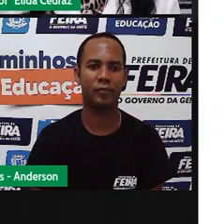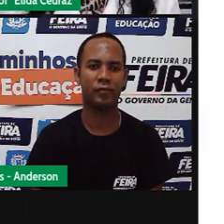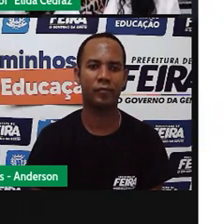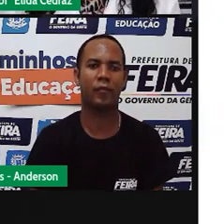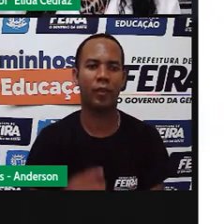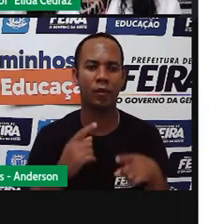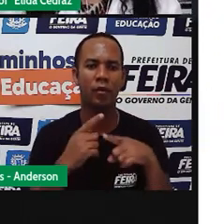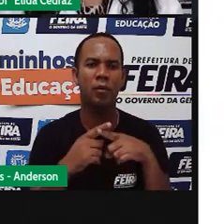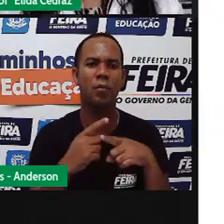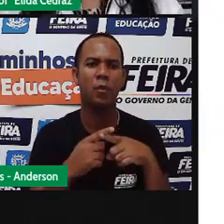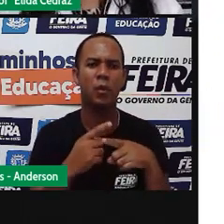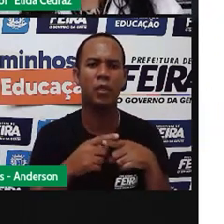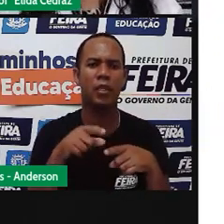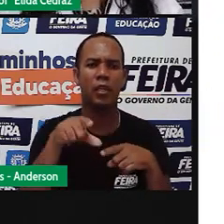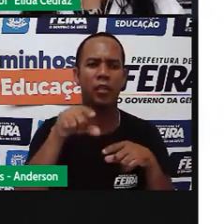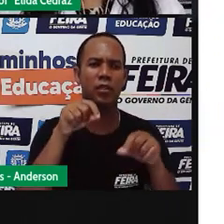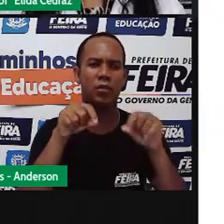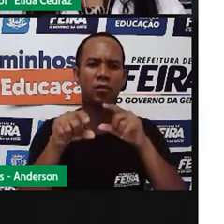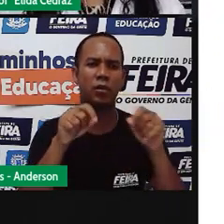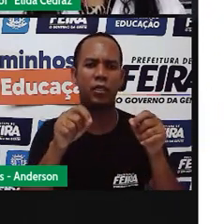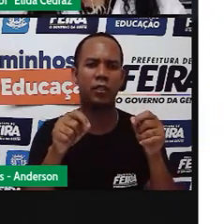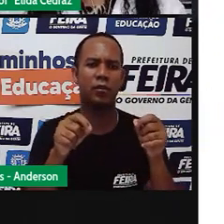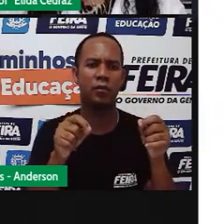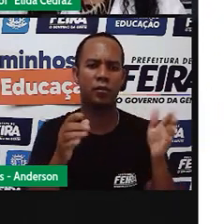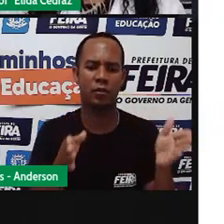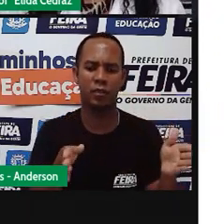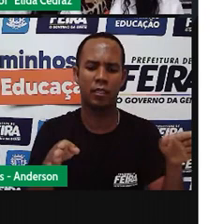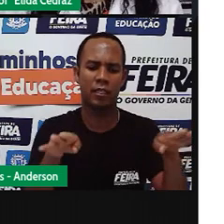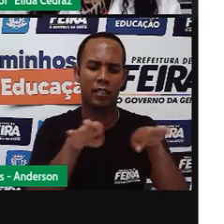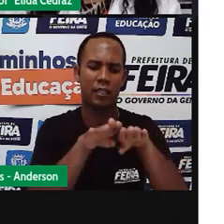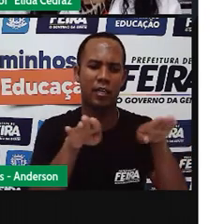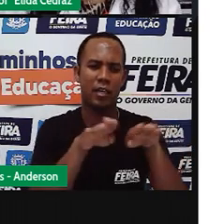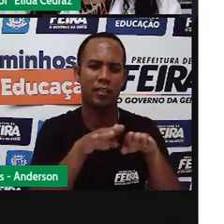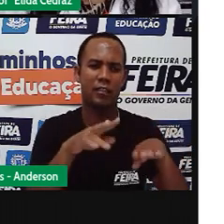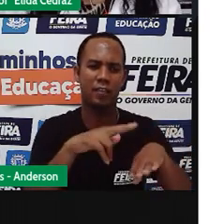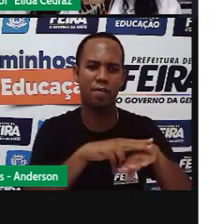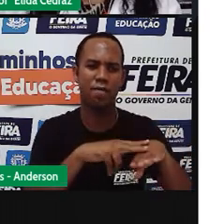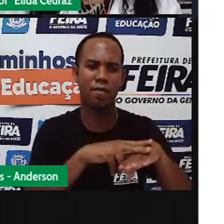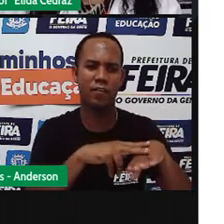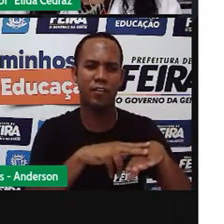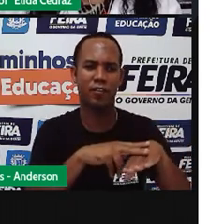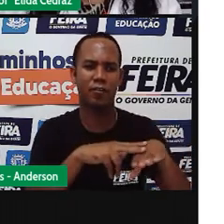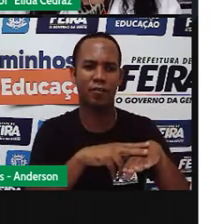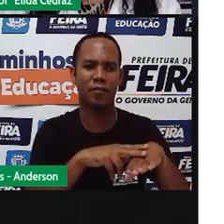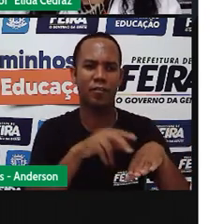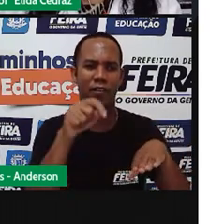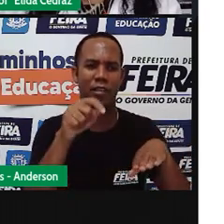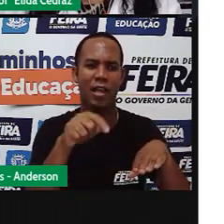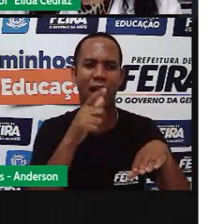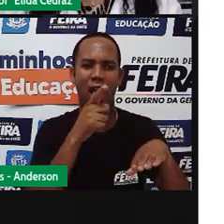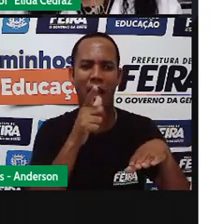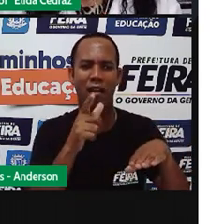E por que que escolheu a caixa de vidro para servir de aquário?